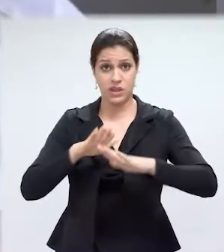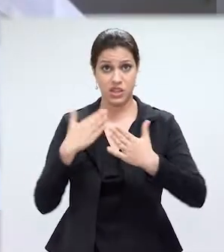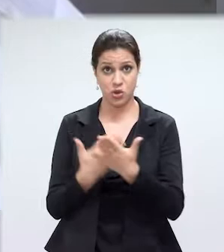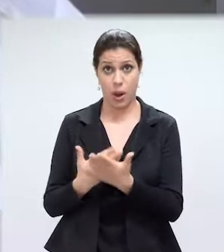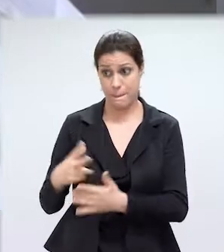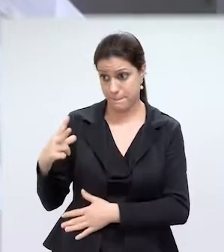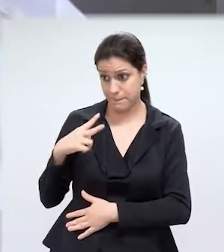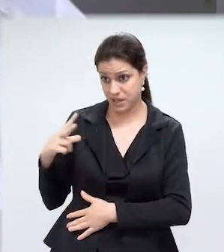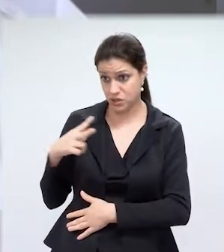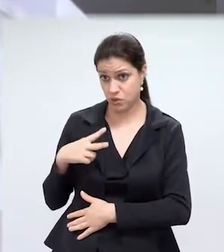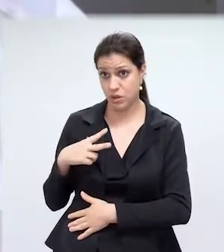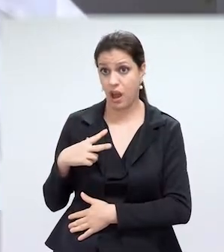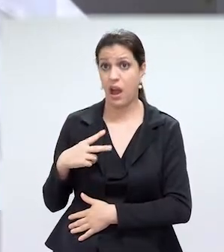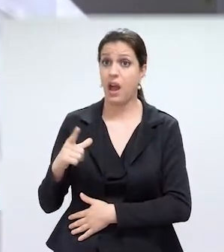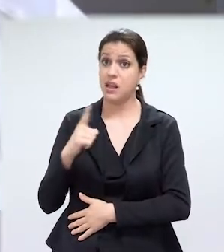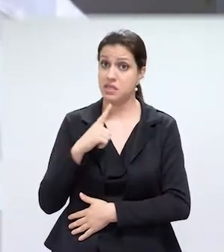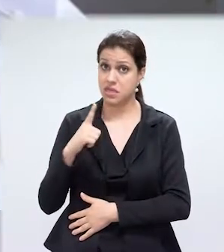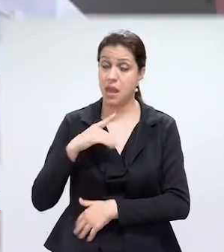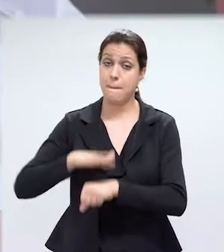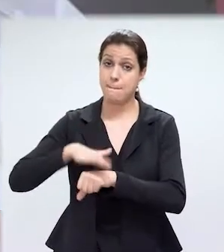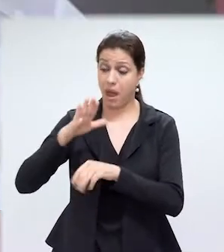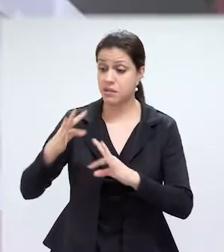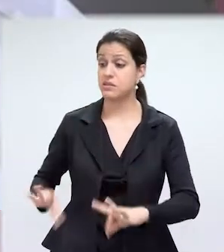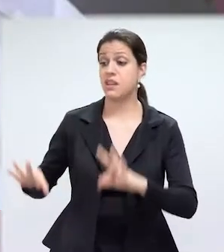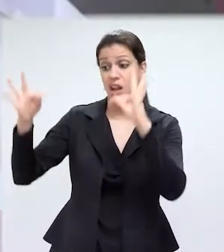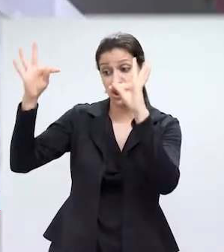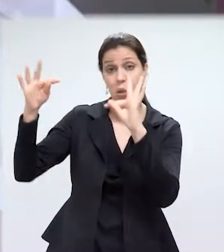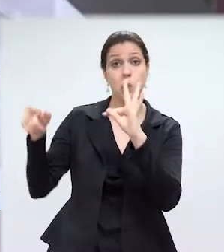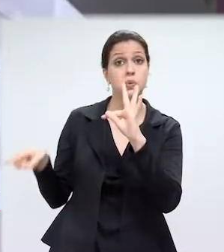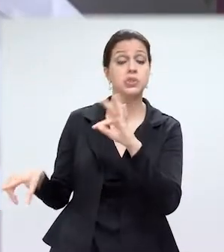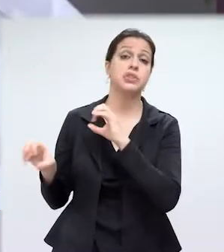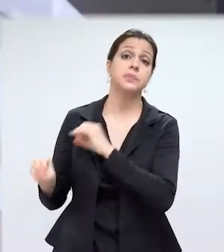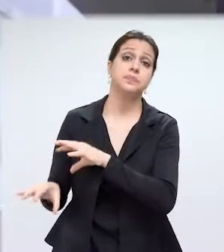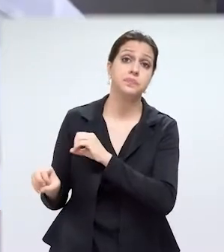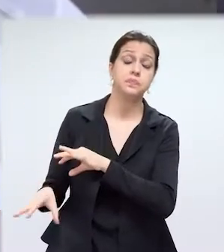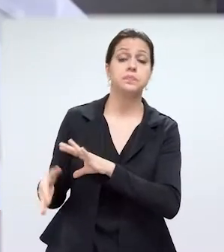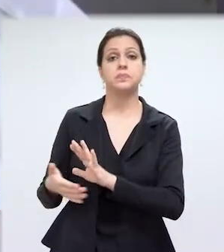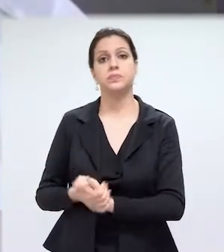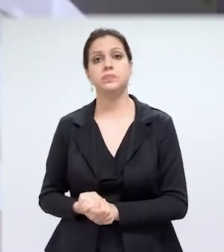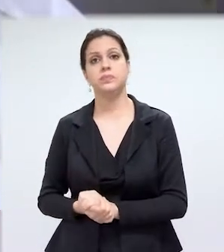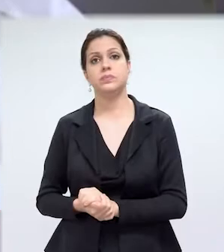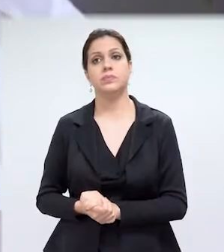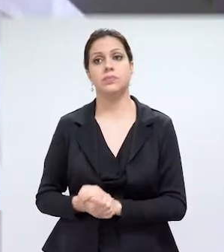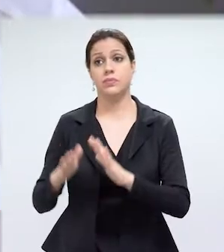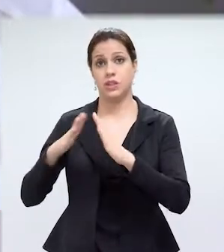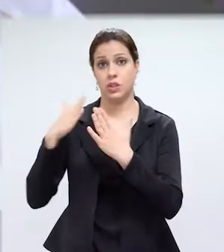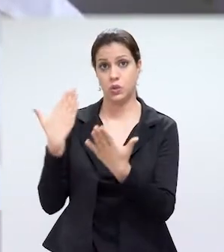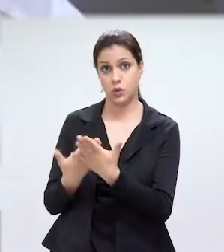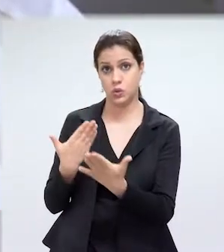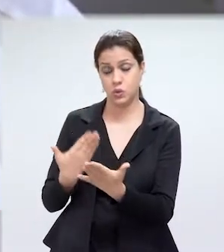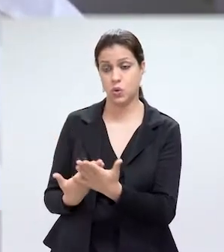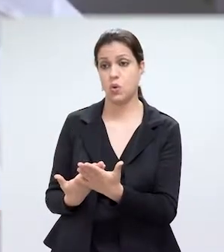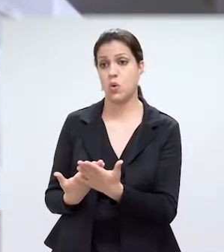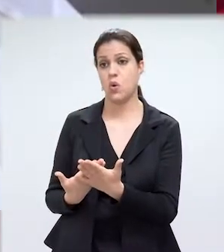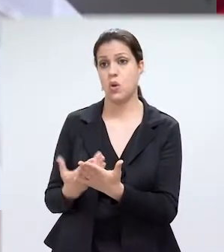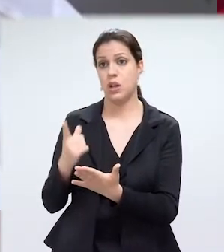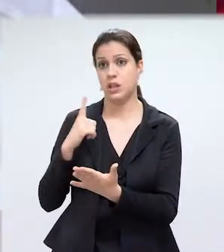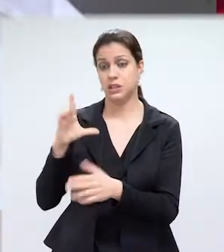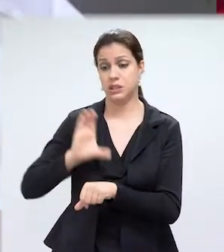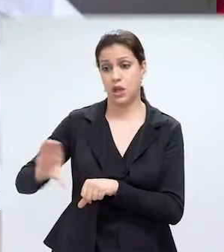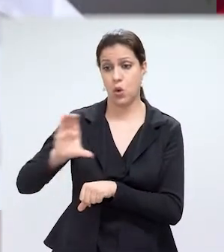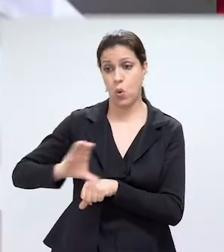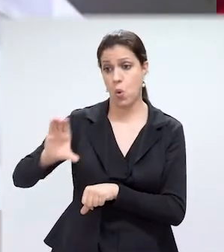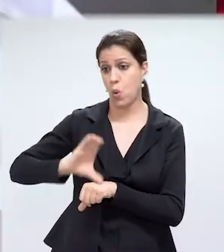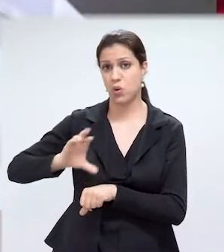invariável, porque se o aluno da escola particular ele tem mais acesso a recursos tecnológicos de ensino,